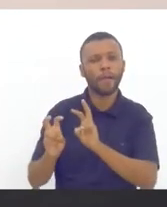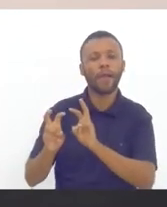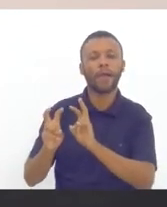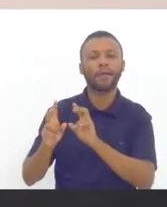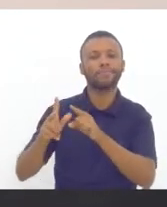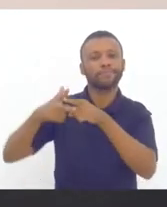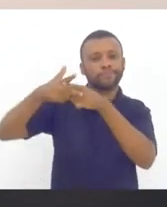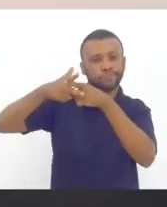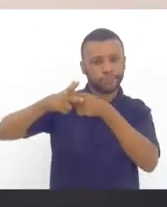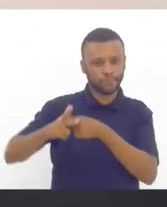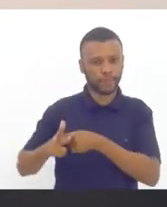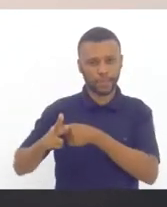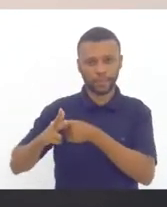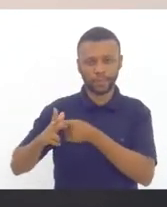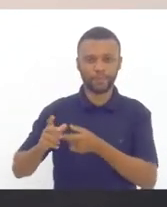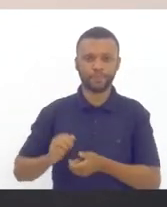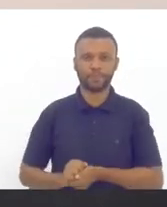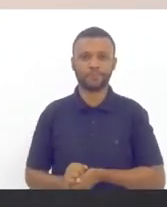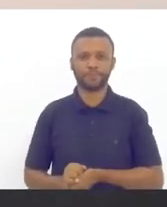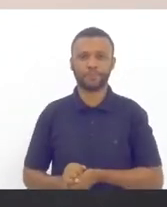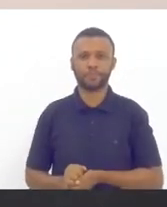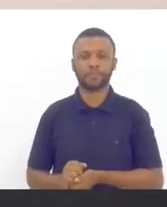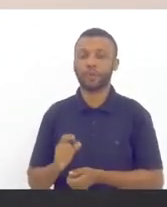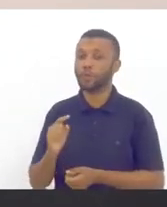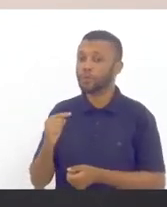Então, outra semana,